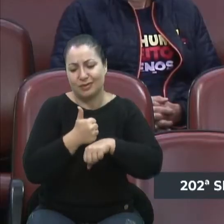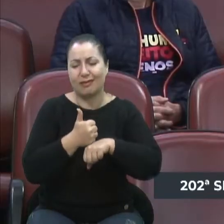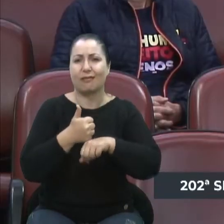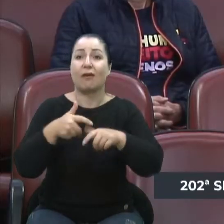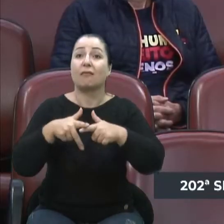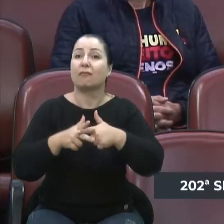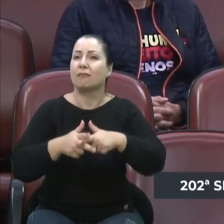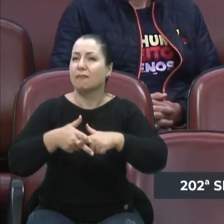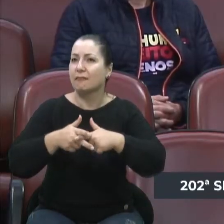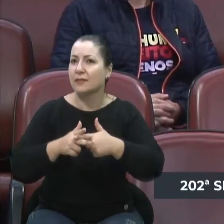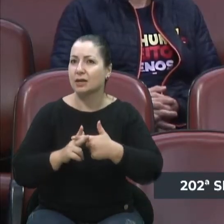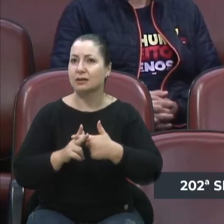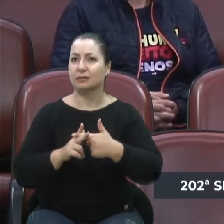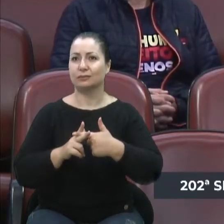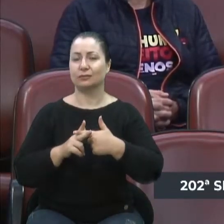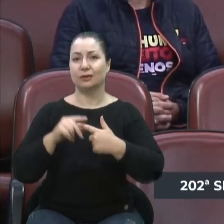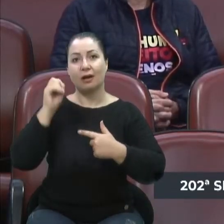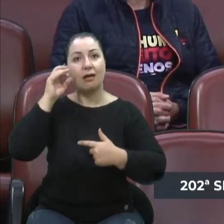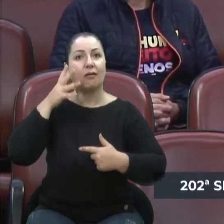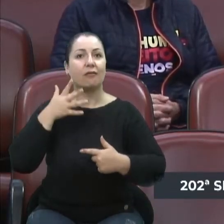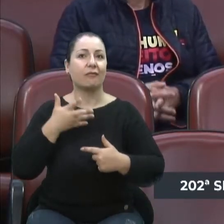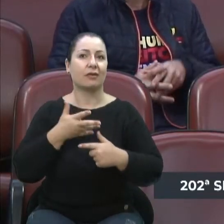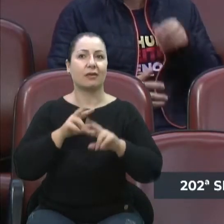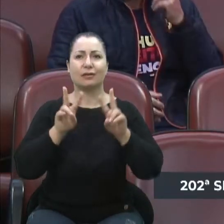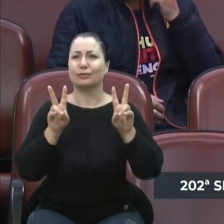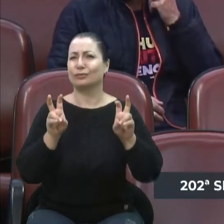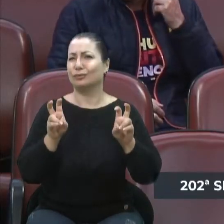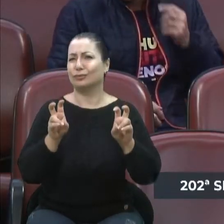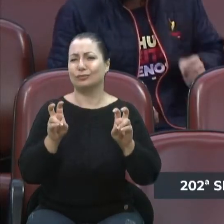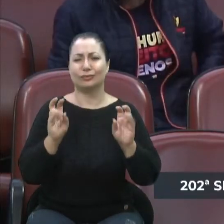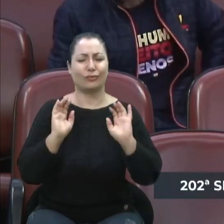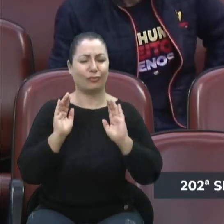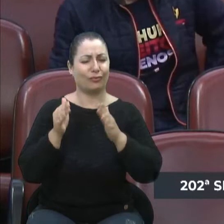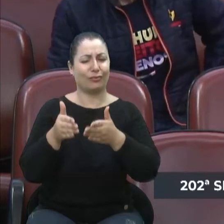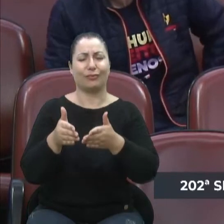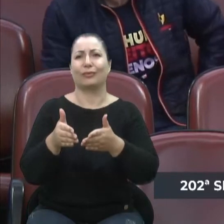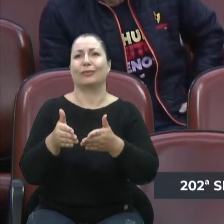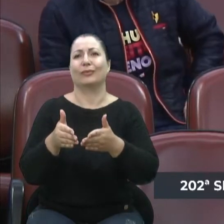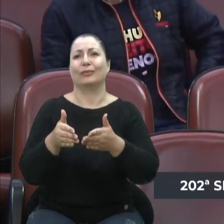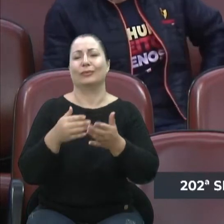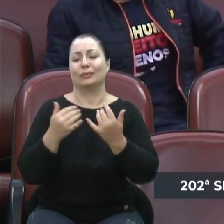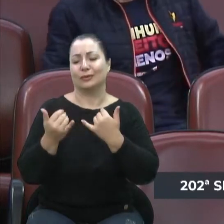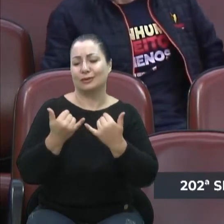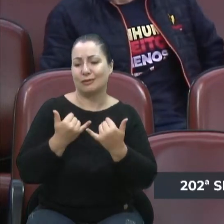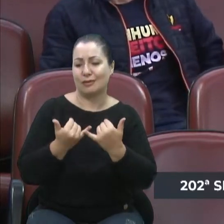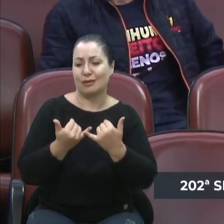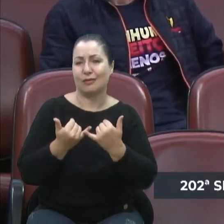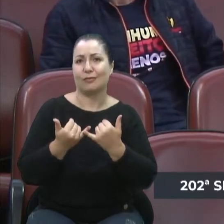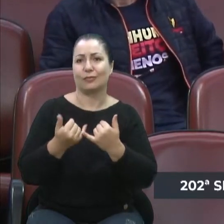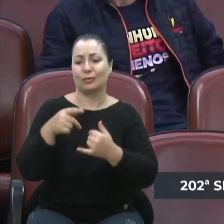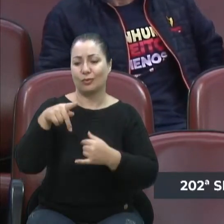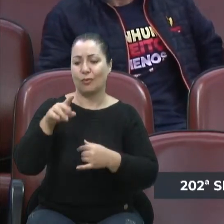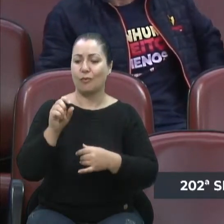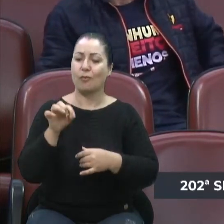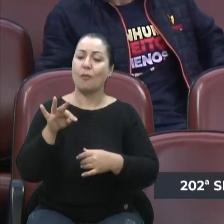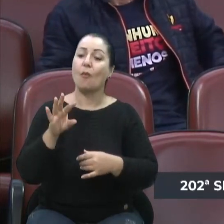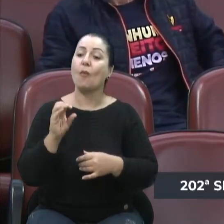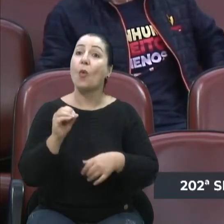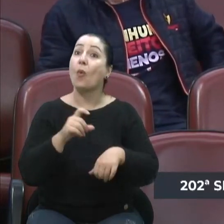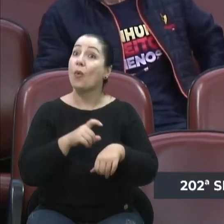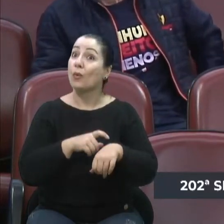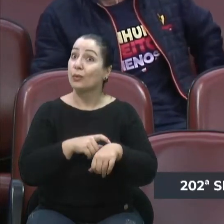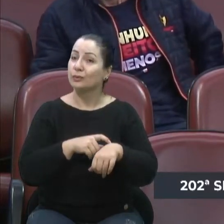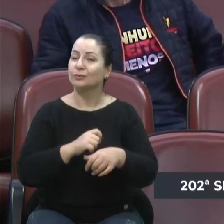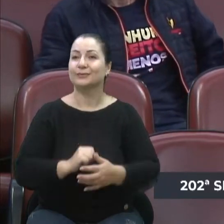né, resolver aí questões específicas, como essa questão do ponto e tantas outras, mas